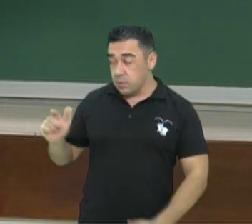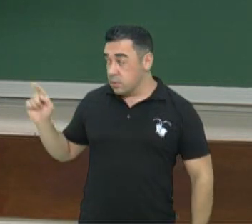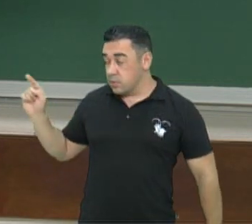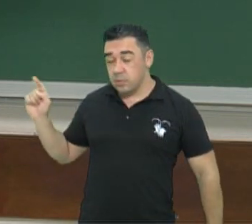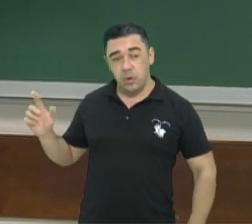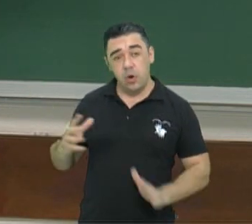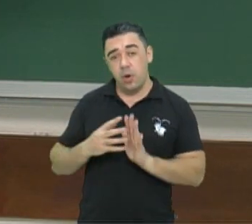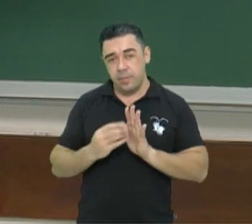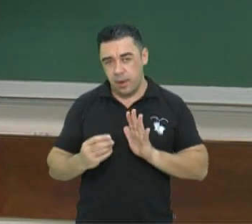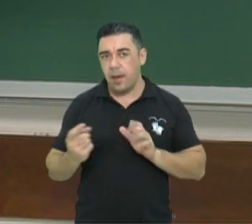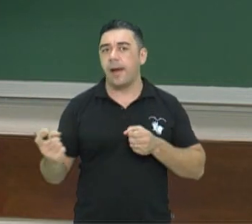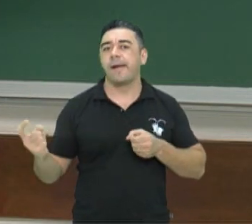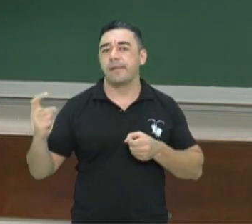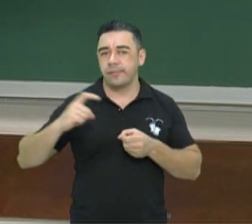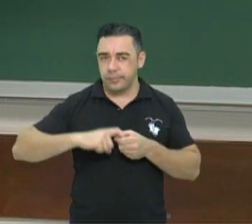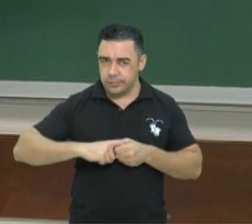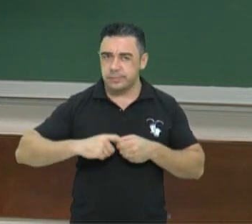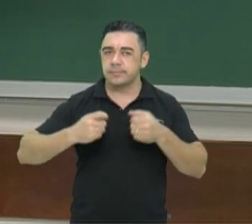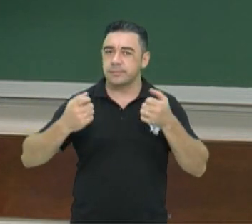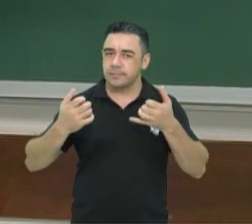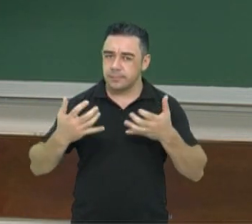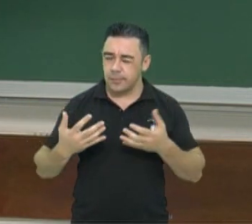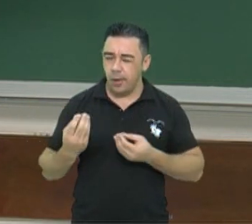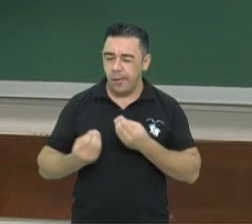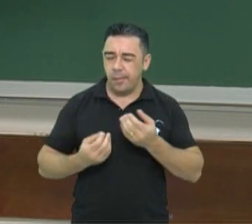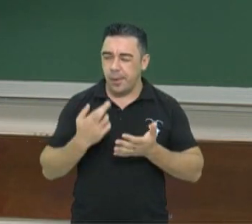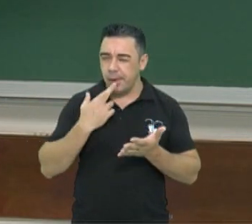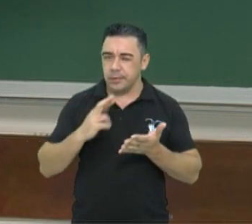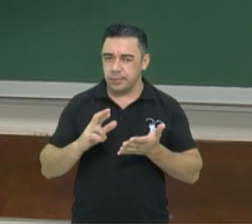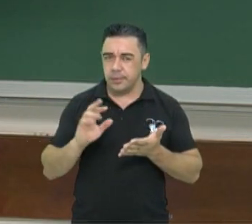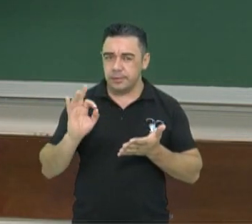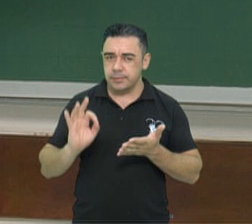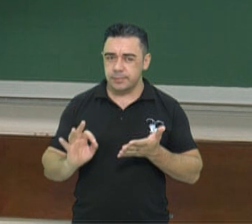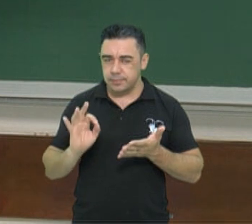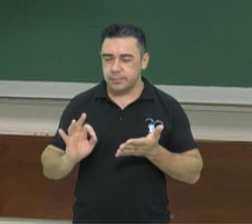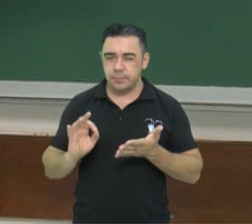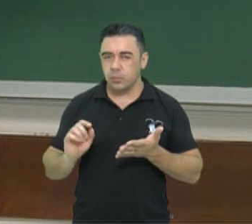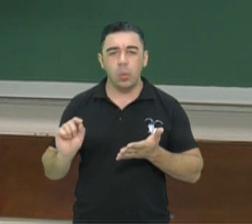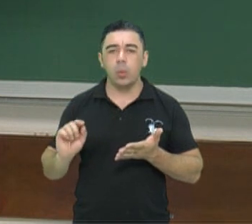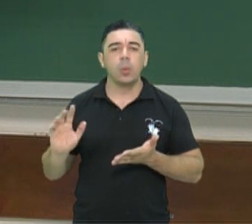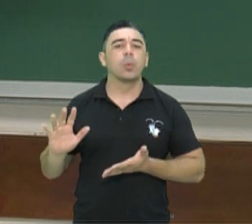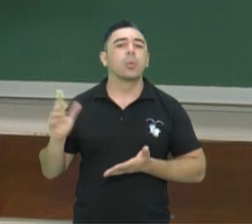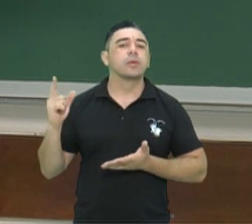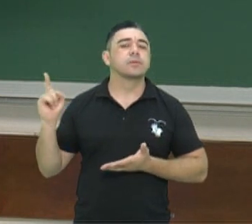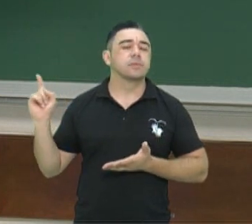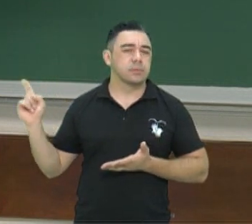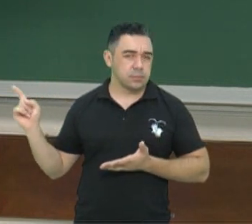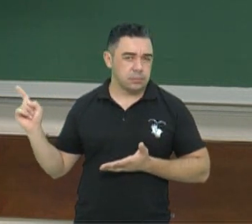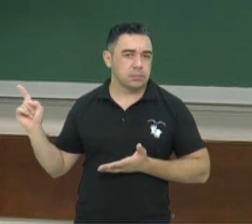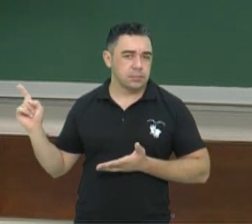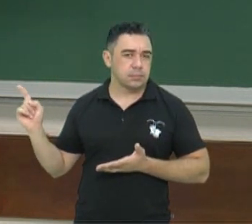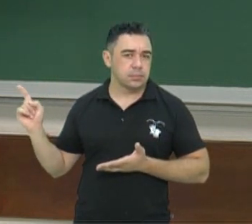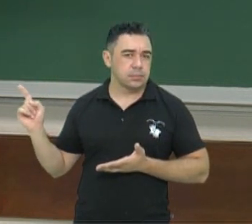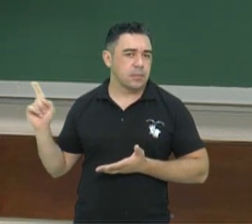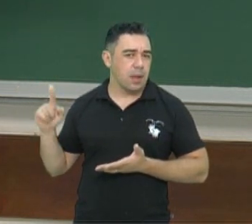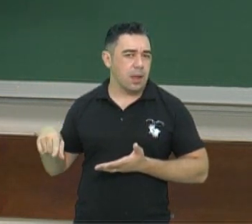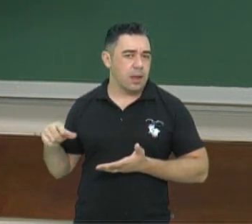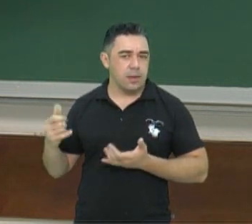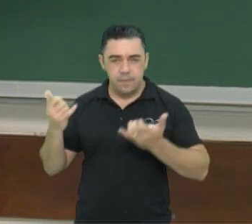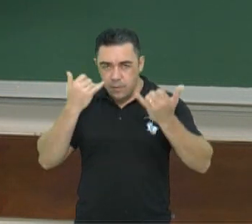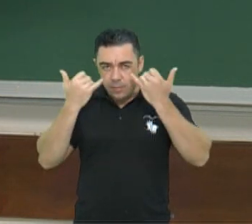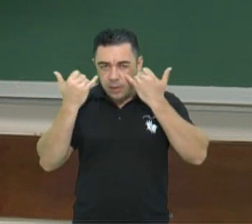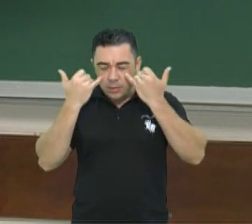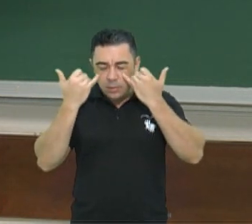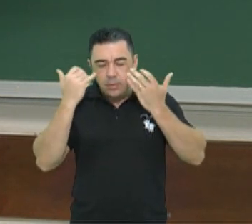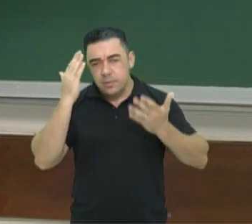e daí a gente volta, né, com a resolução realmente de o que que acontece aí com toda essa